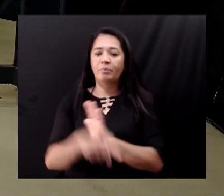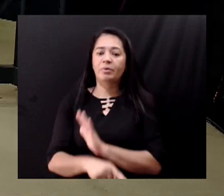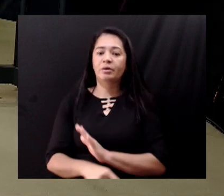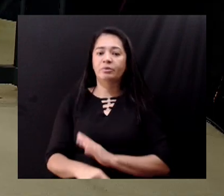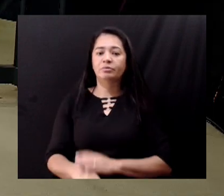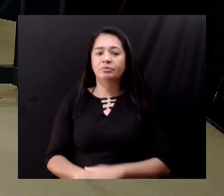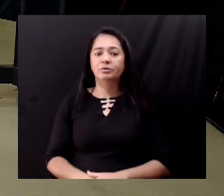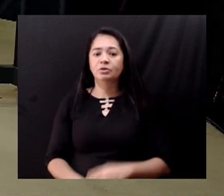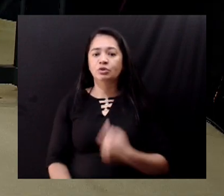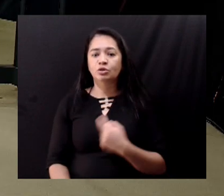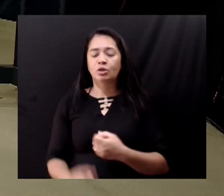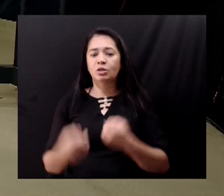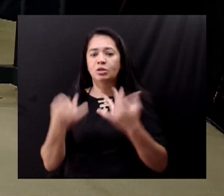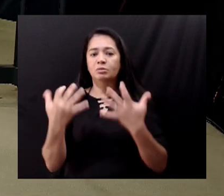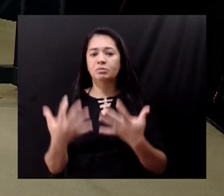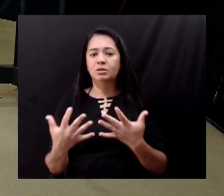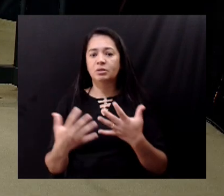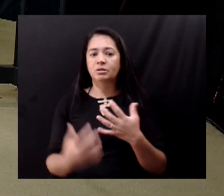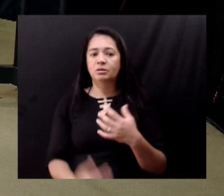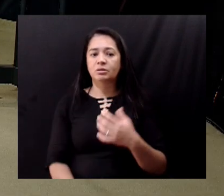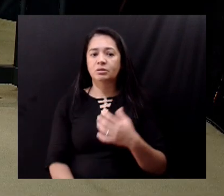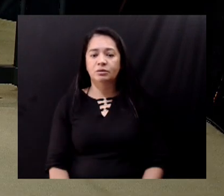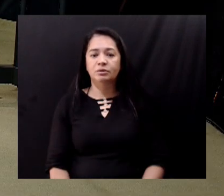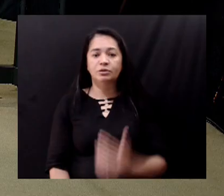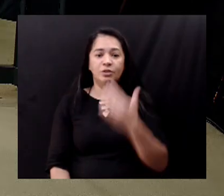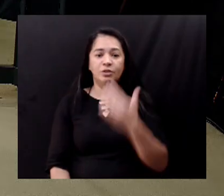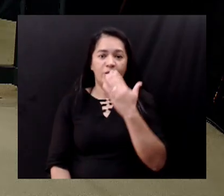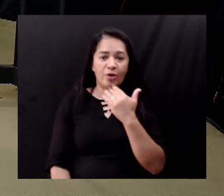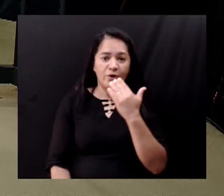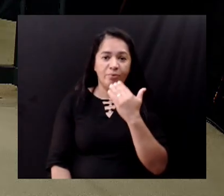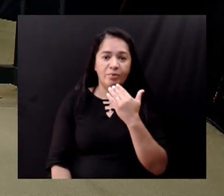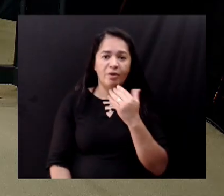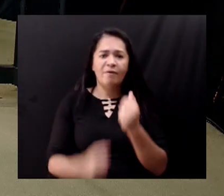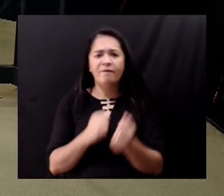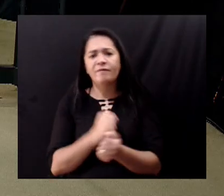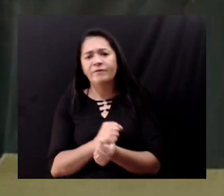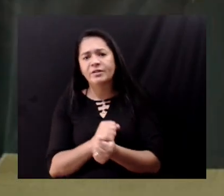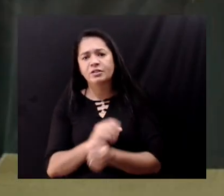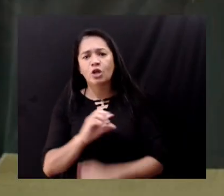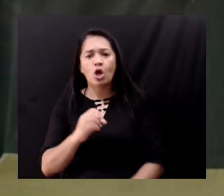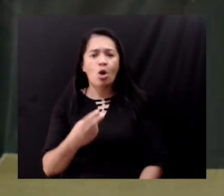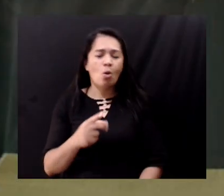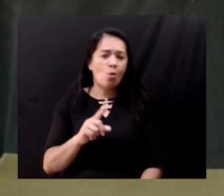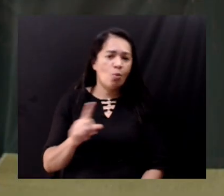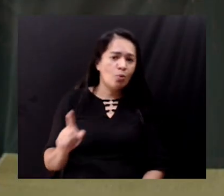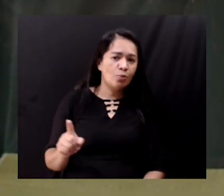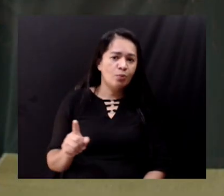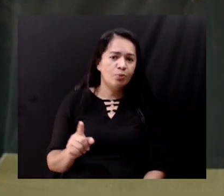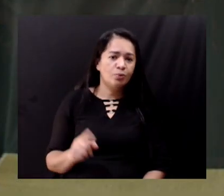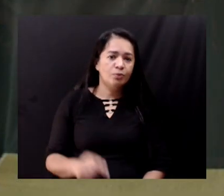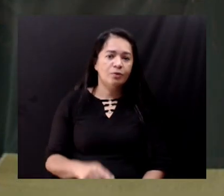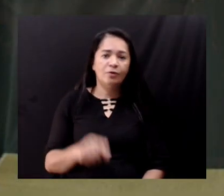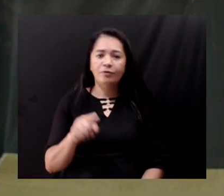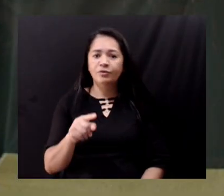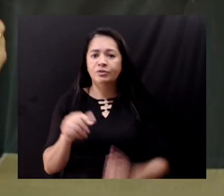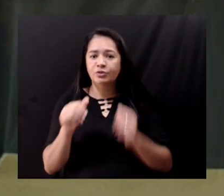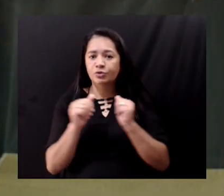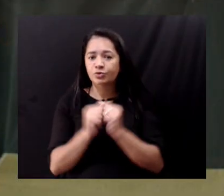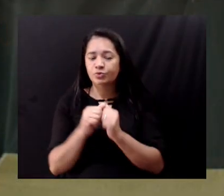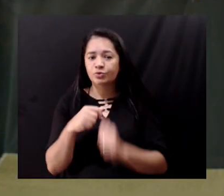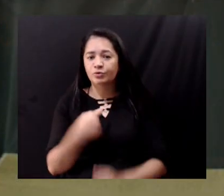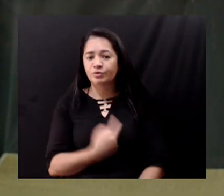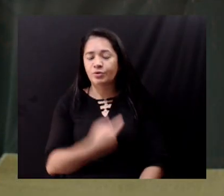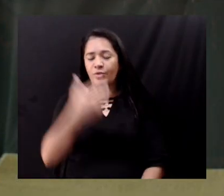falando de alimentos, eles viciam ou não viciam, né? Você que está com a gente, muito obrigada pela sua